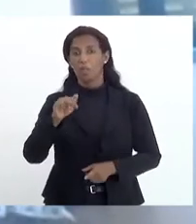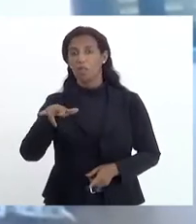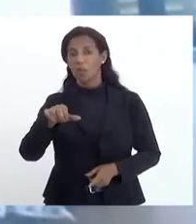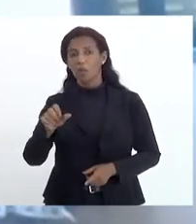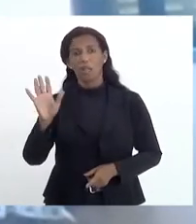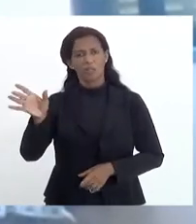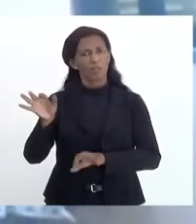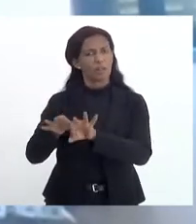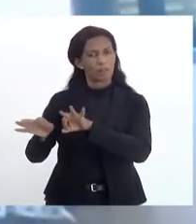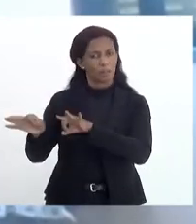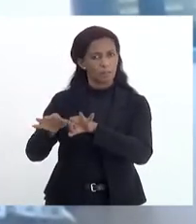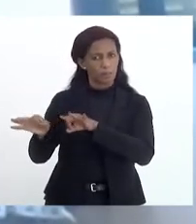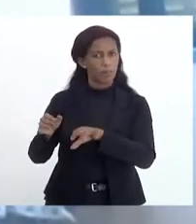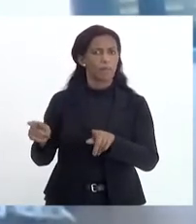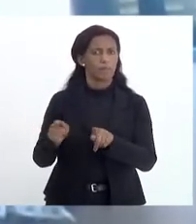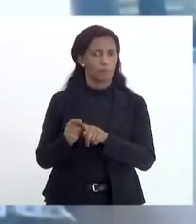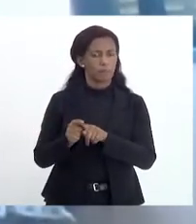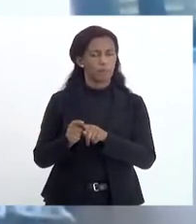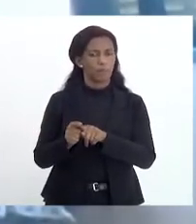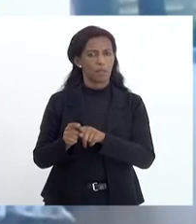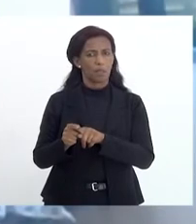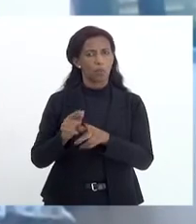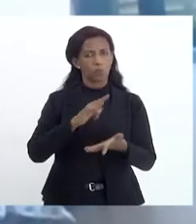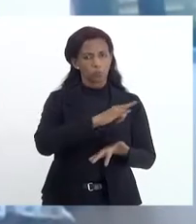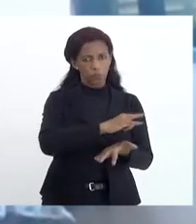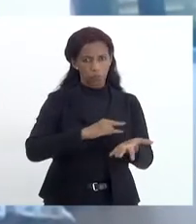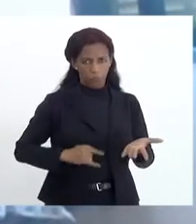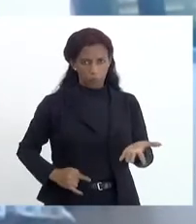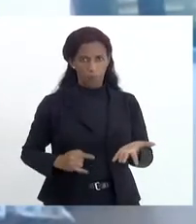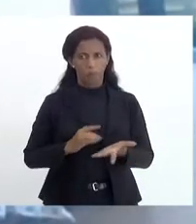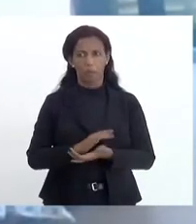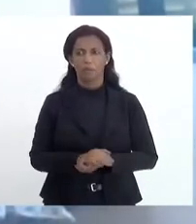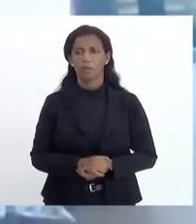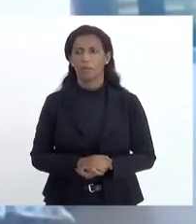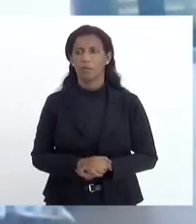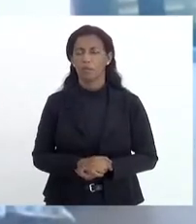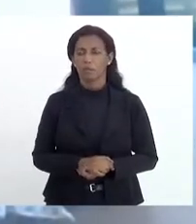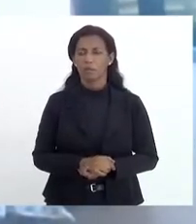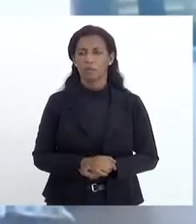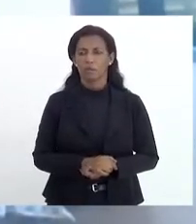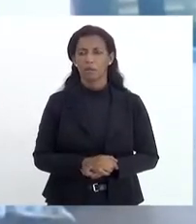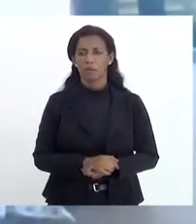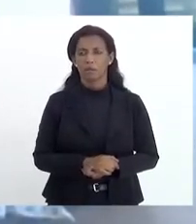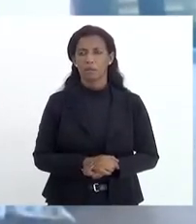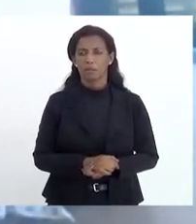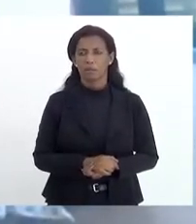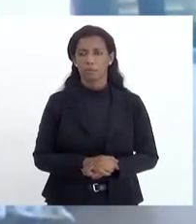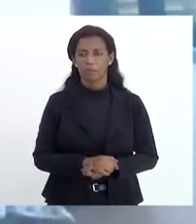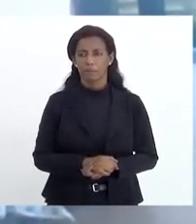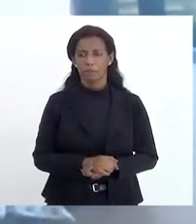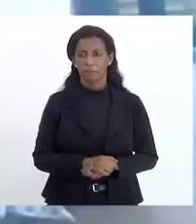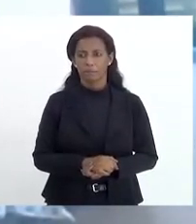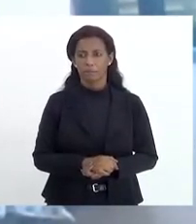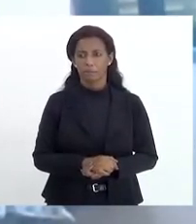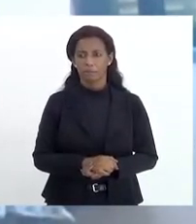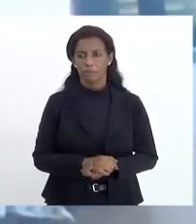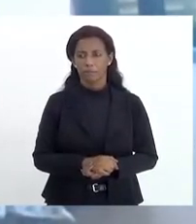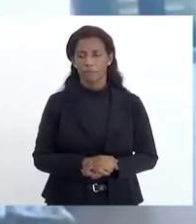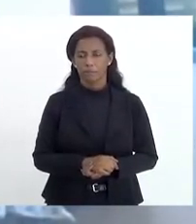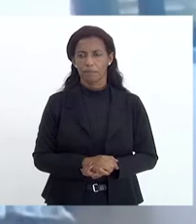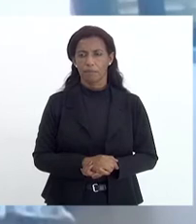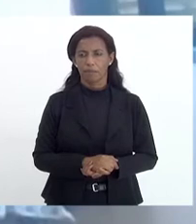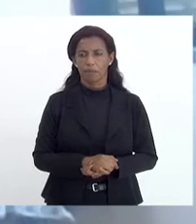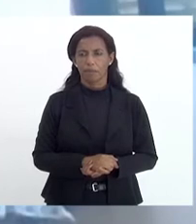está preparando o voto, provavelmente, se for assim decidido pela CCJ, provavelmente ocupará os 30